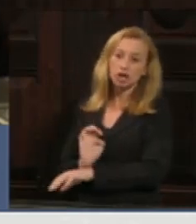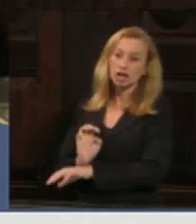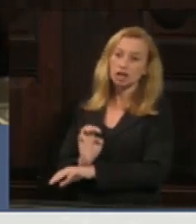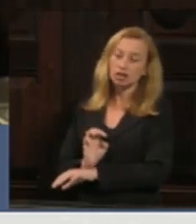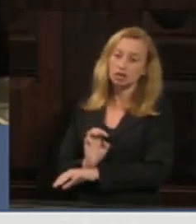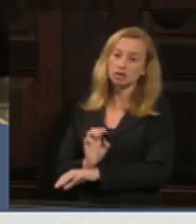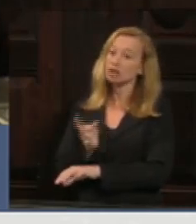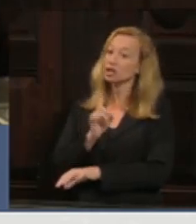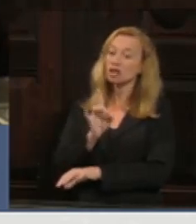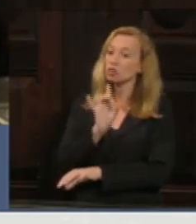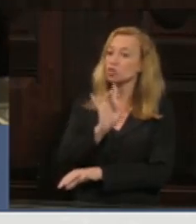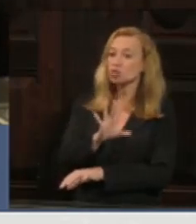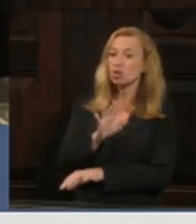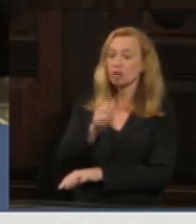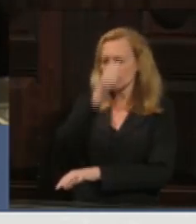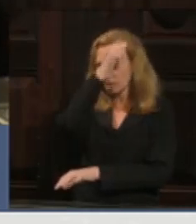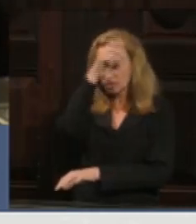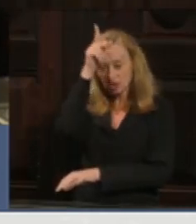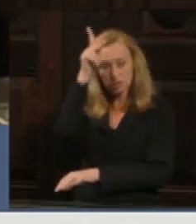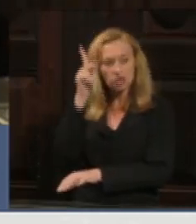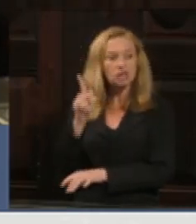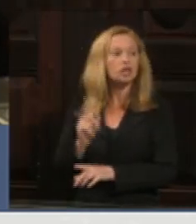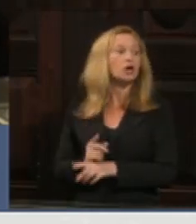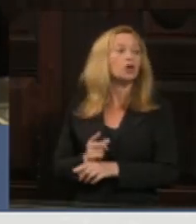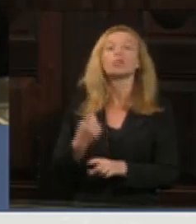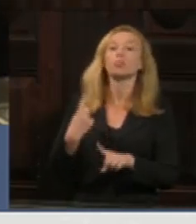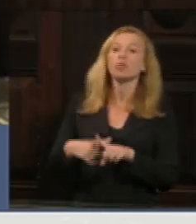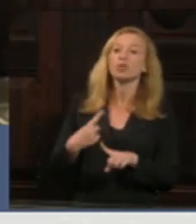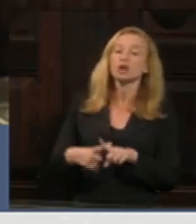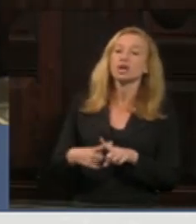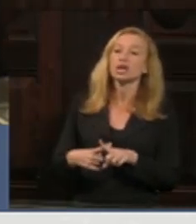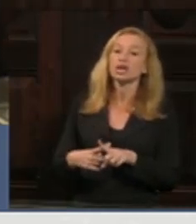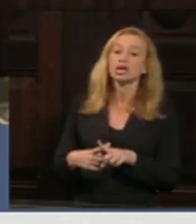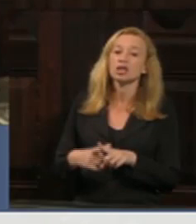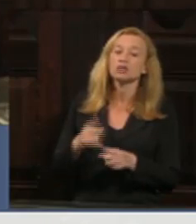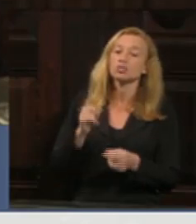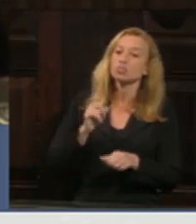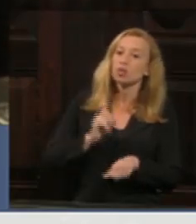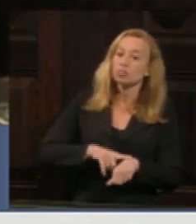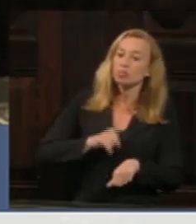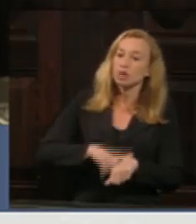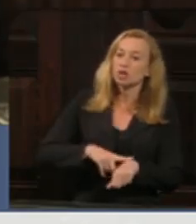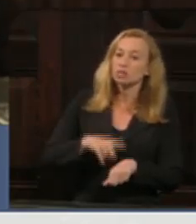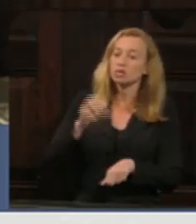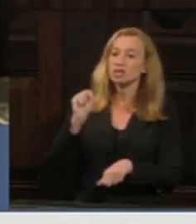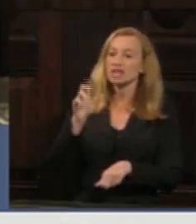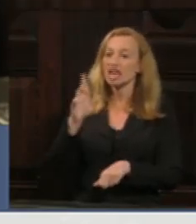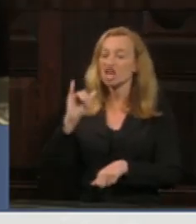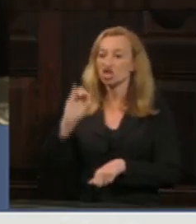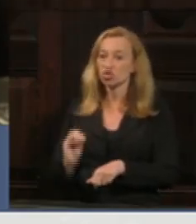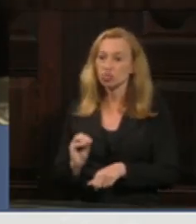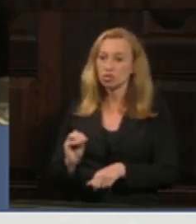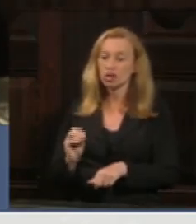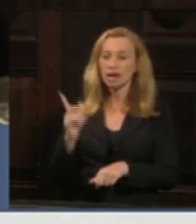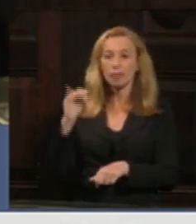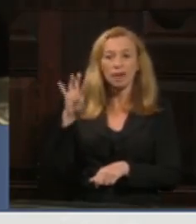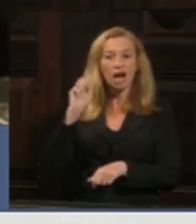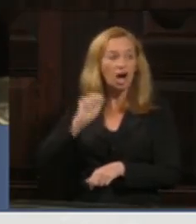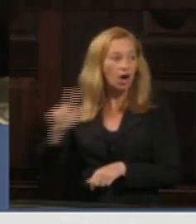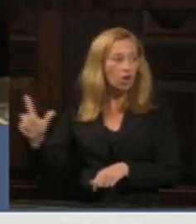desde o primeiro governo Cabral, desde o primeiro governo de Sérgio Cabral, isso remonta a 2007,